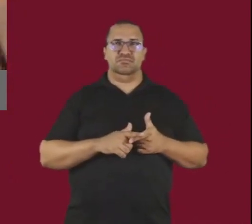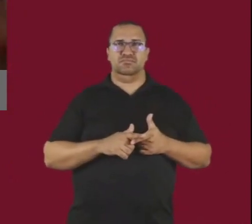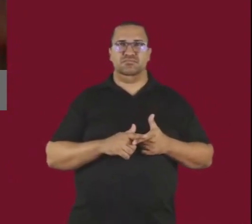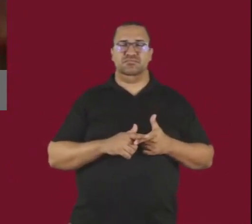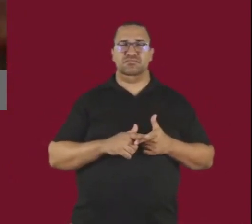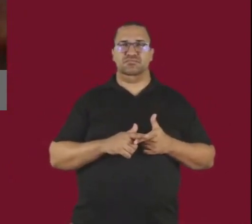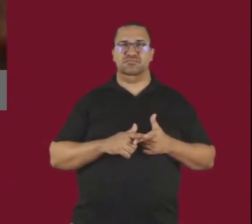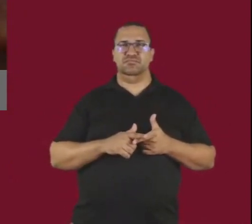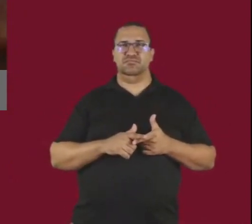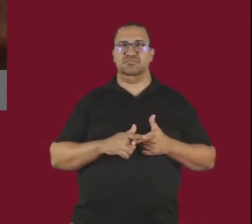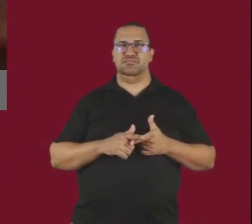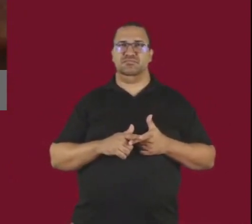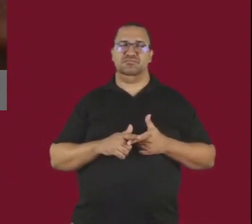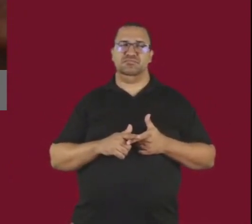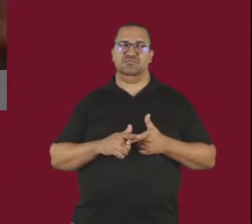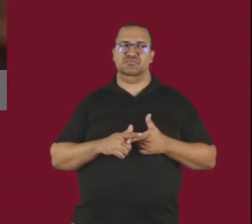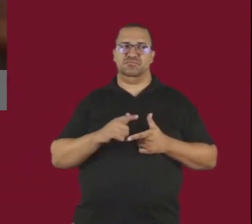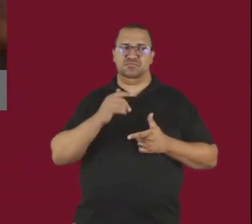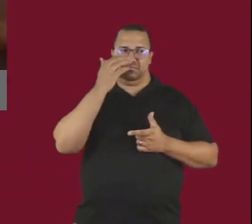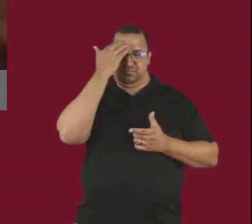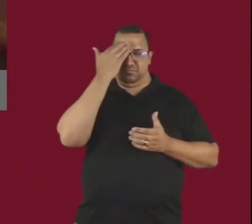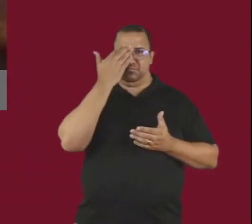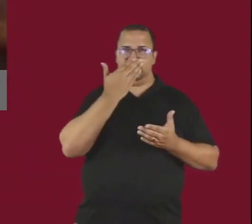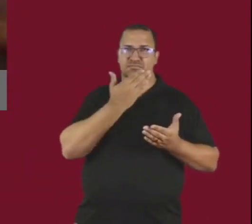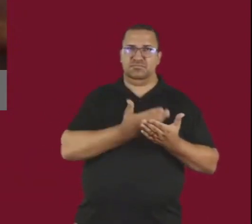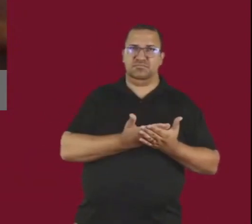tu acreditar, tu aceitar